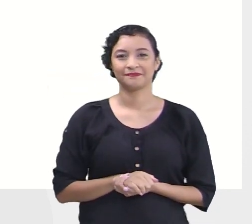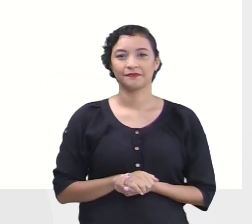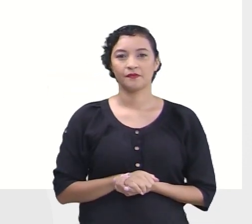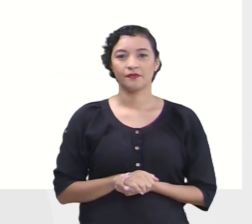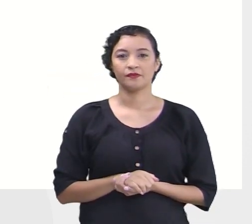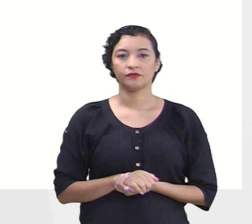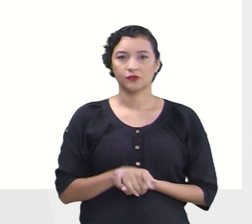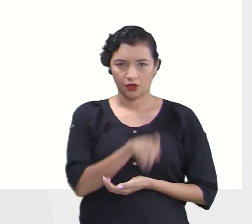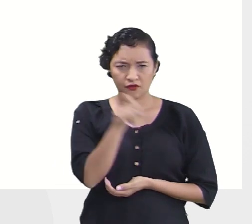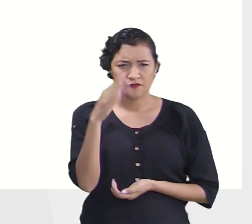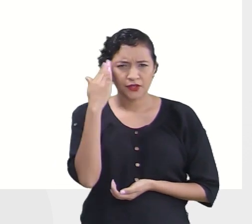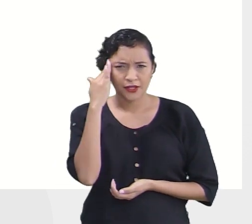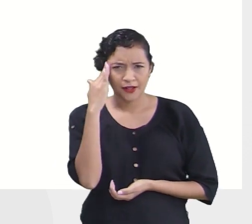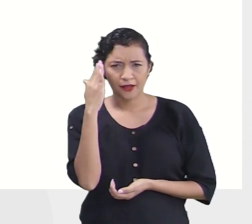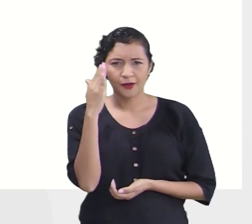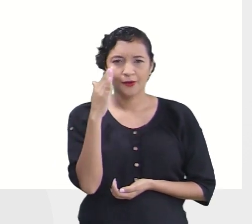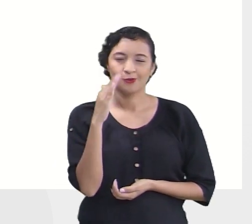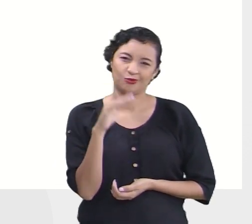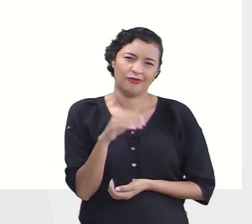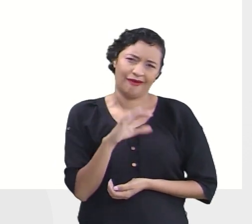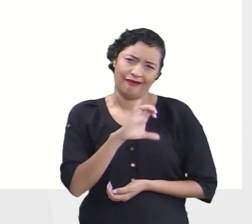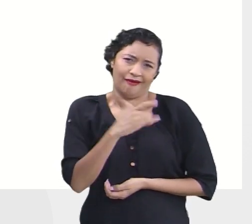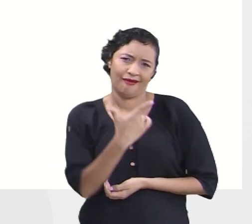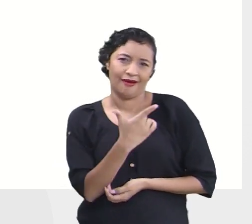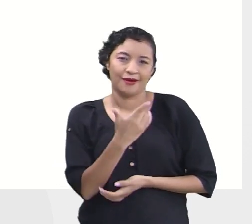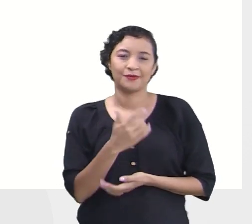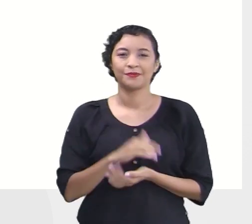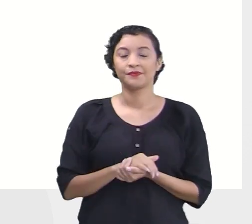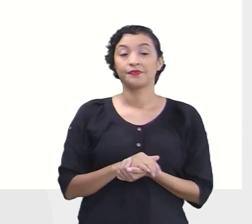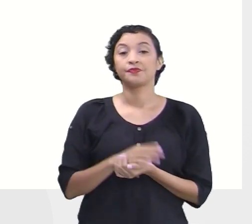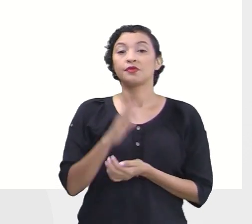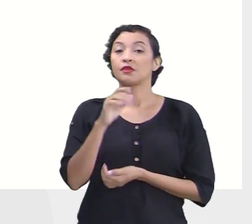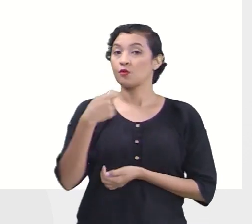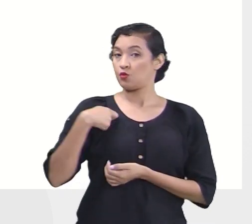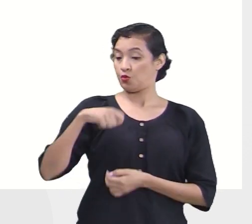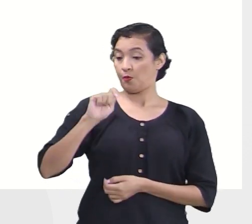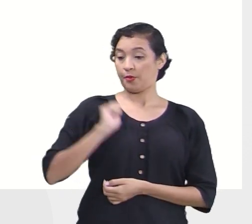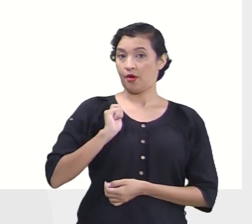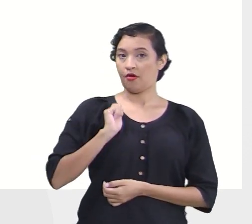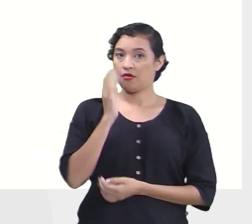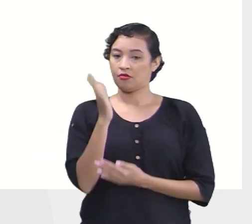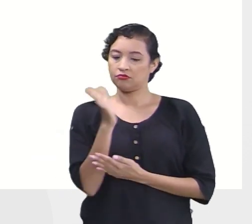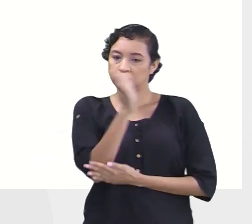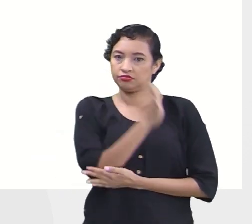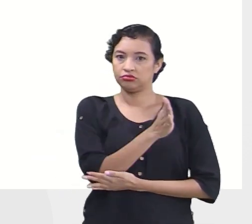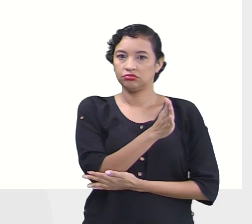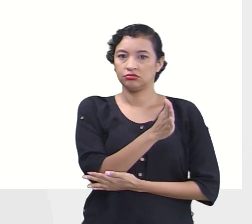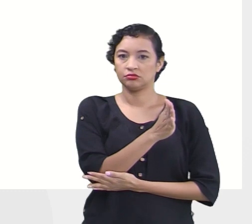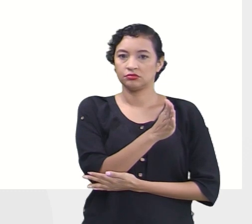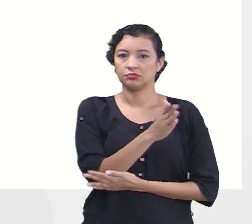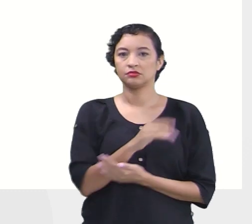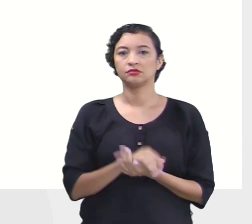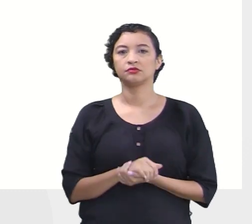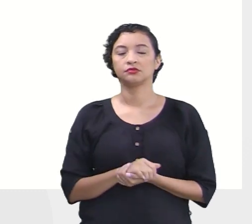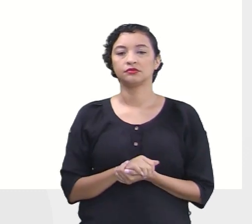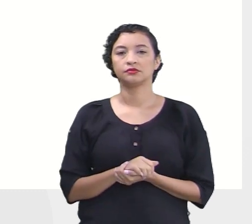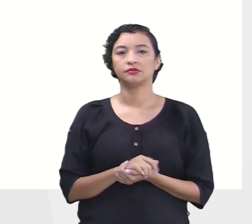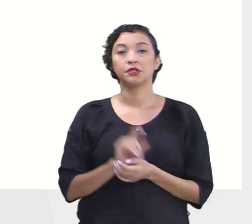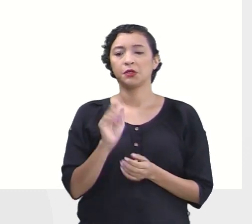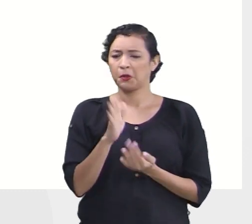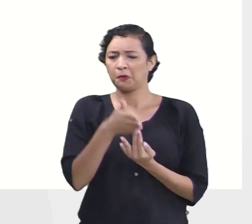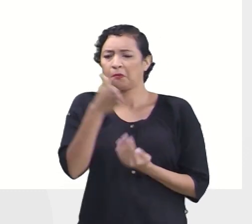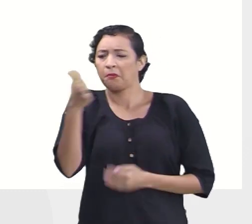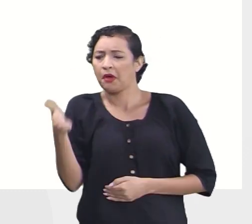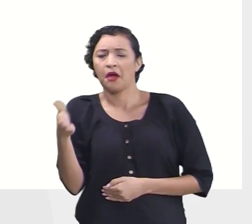Dá de entender aí? Claro que dá. Esse lado do Brasil pertencia à Espanha. E esse outro lado, professor,